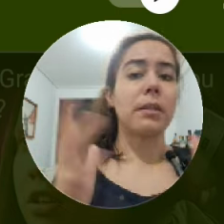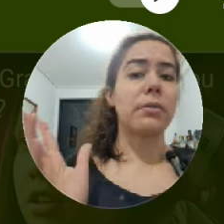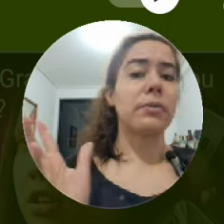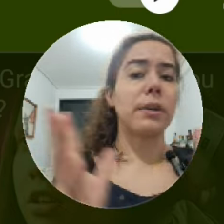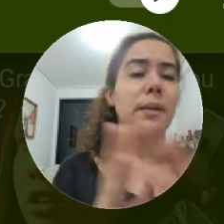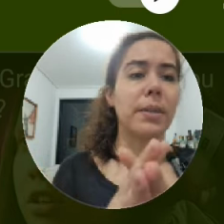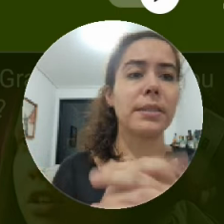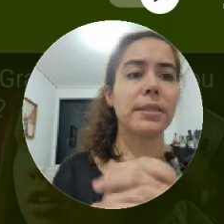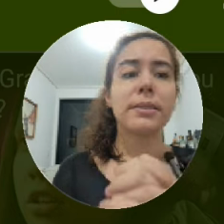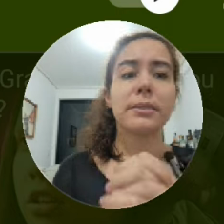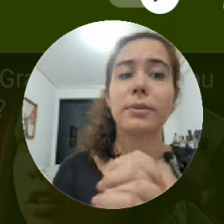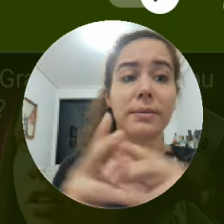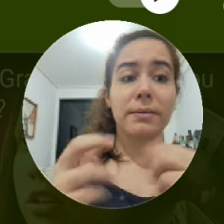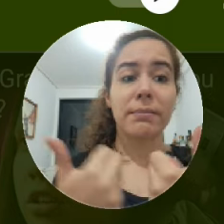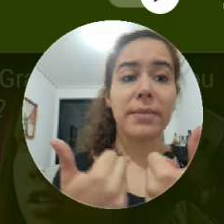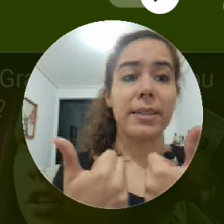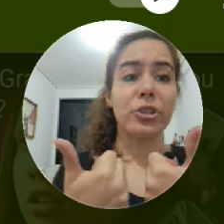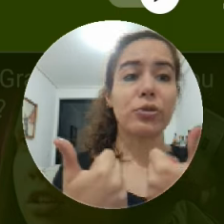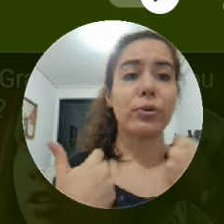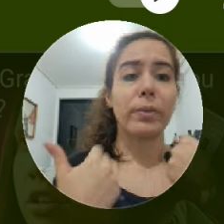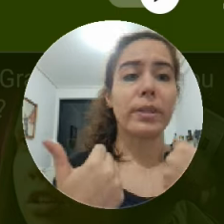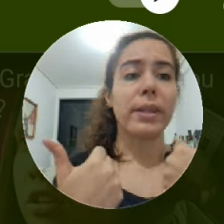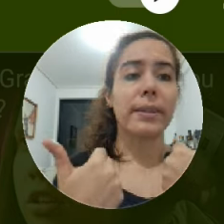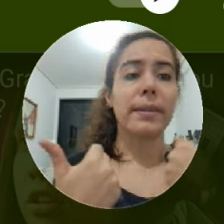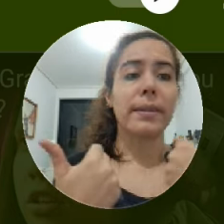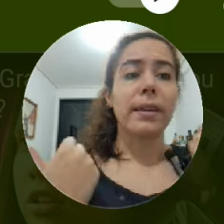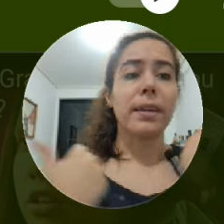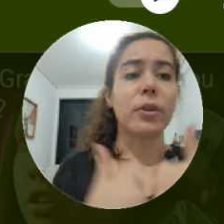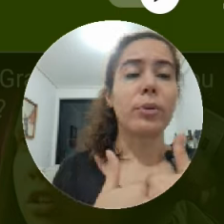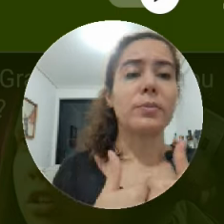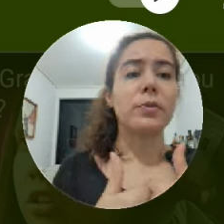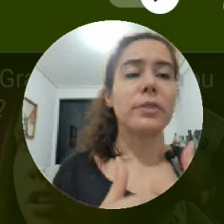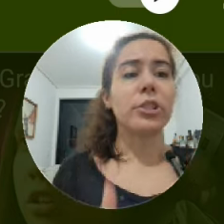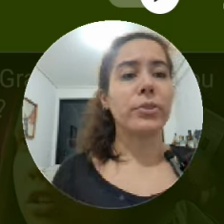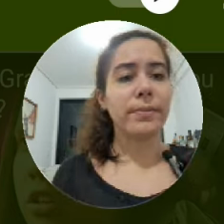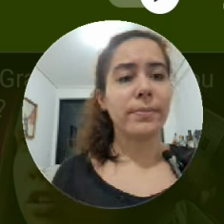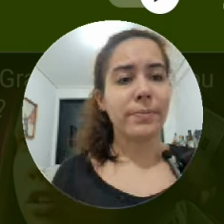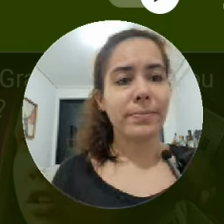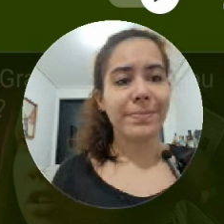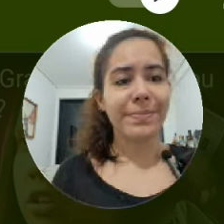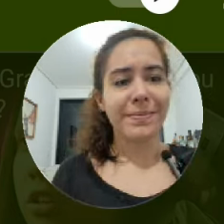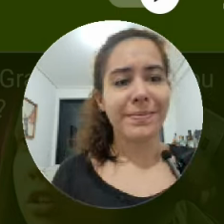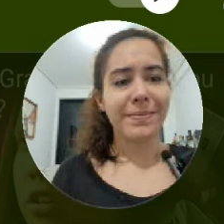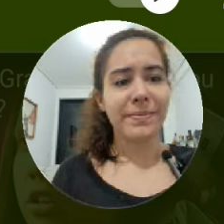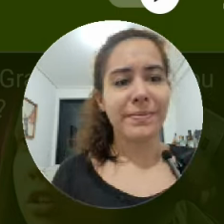Nem vou falar, mas é isto. Comentem. Até o próximo vídeo.